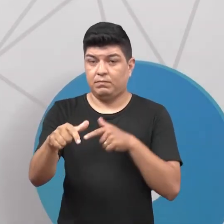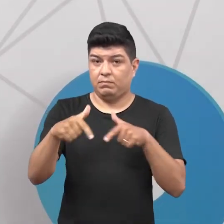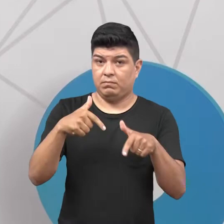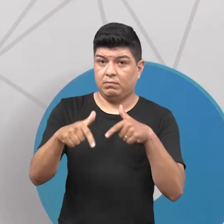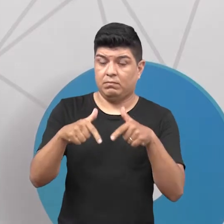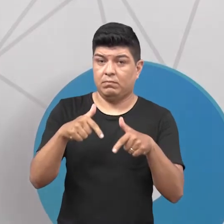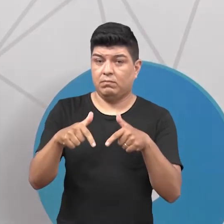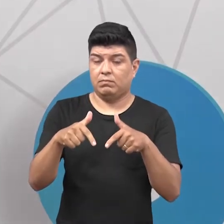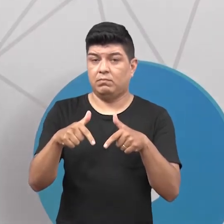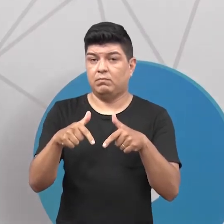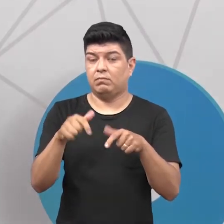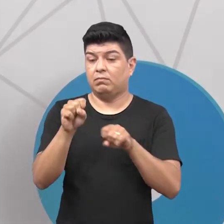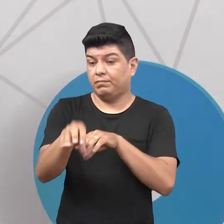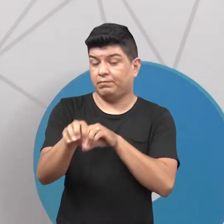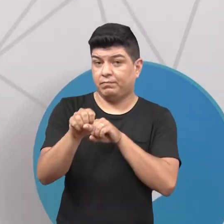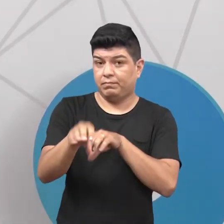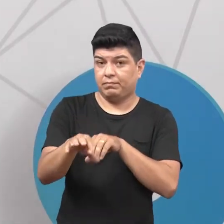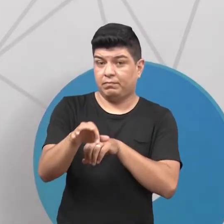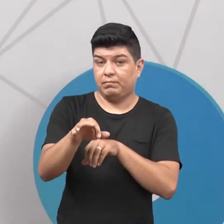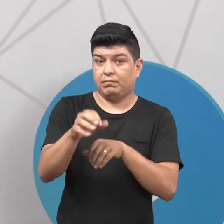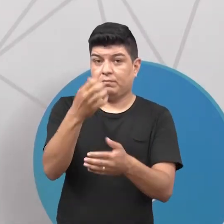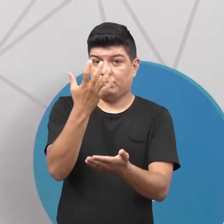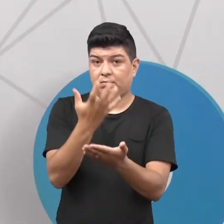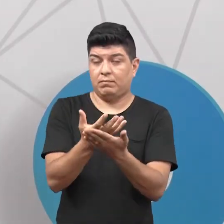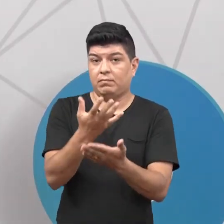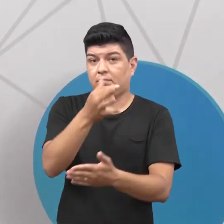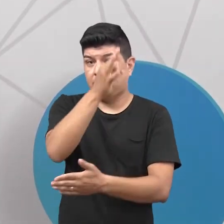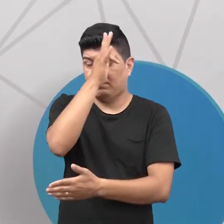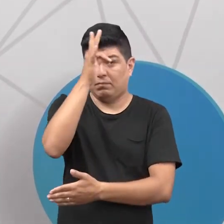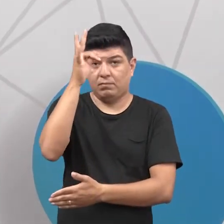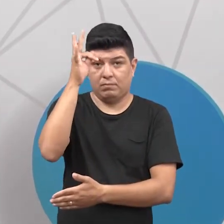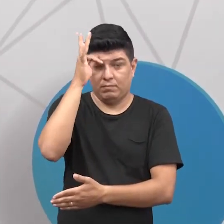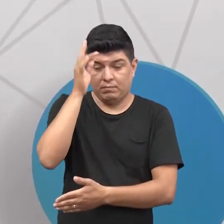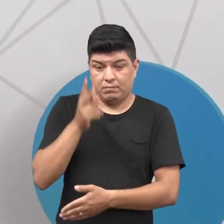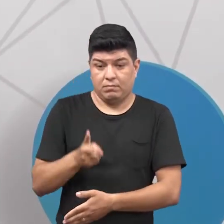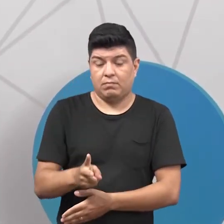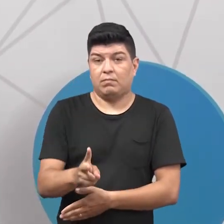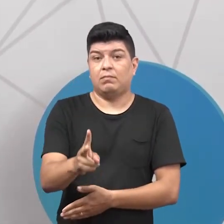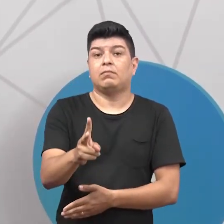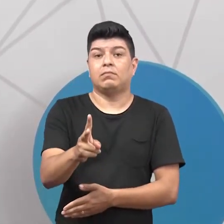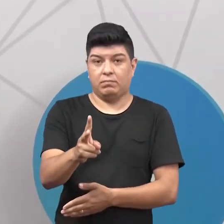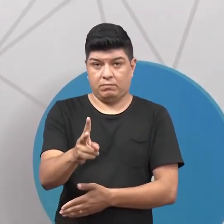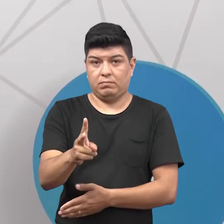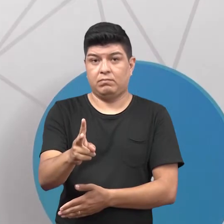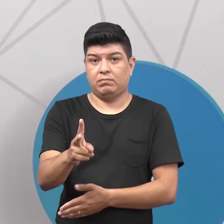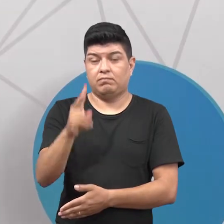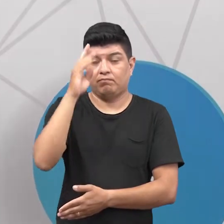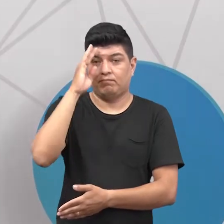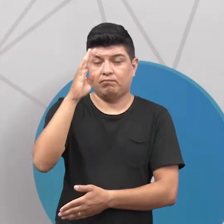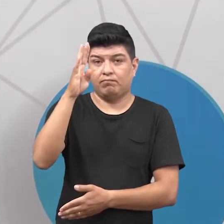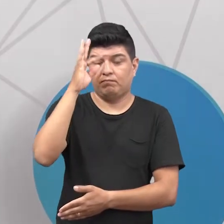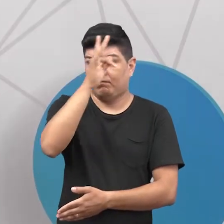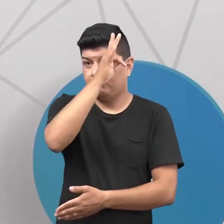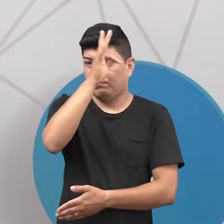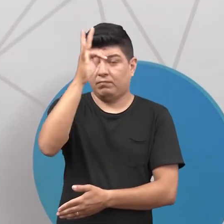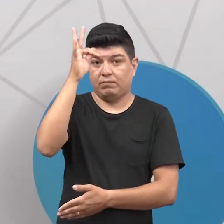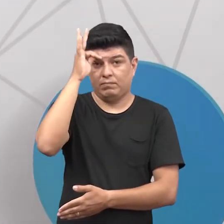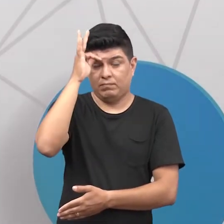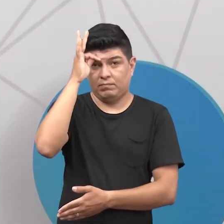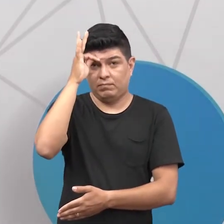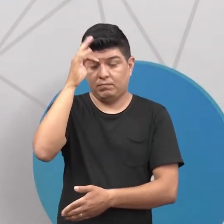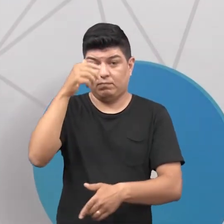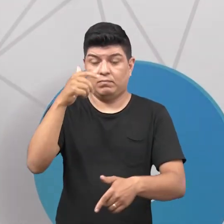com a disciplina de filosofia. Nesta aula, nós vamos dar continuidade à nossa reflexão filosófica e